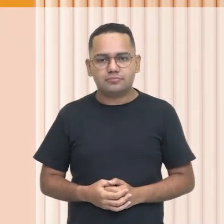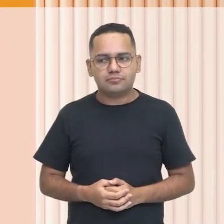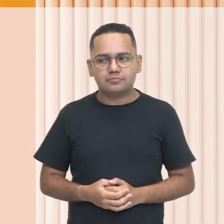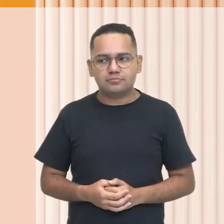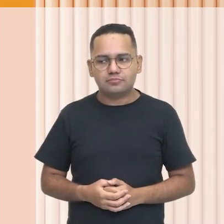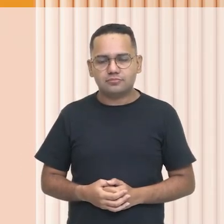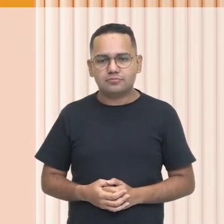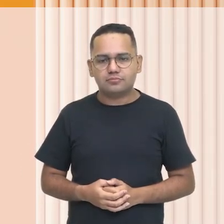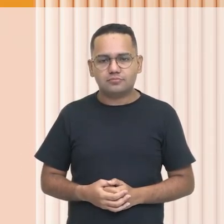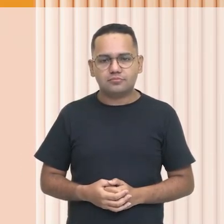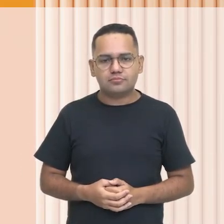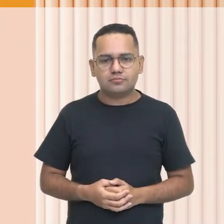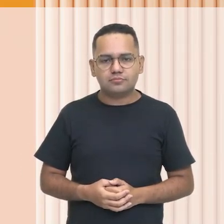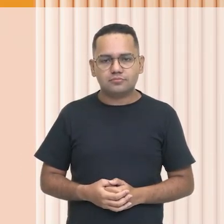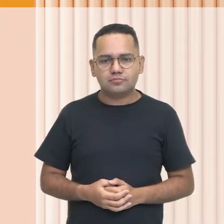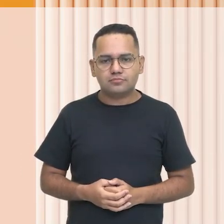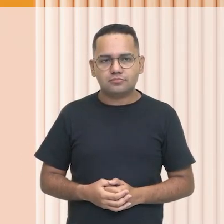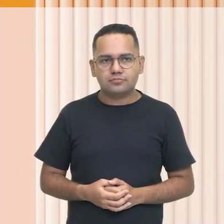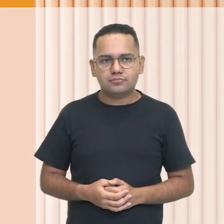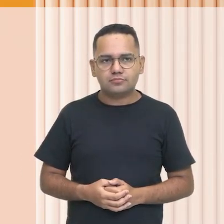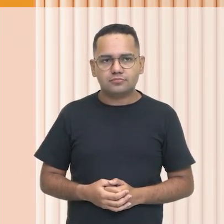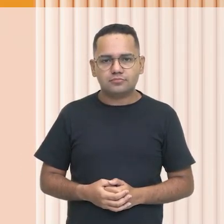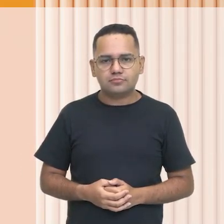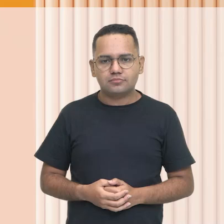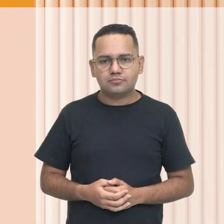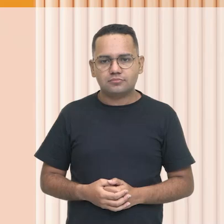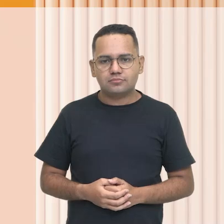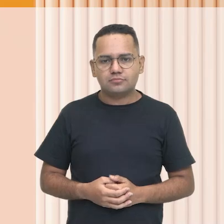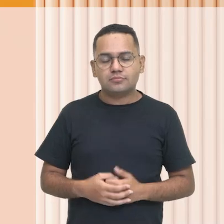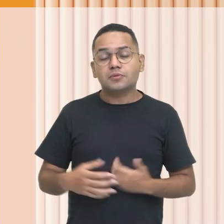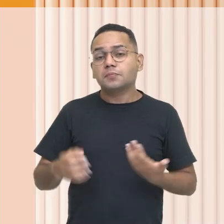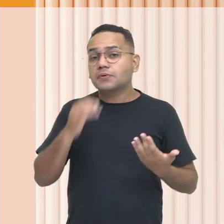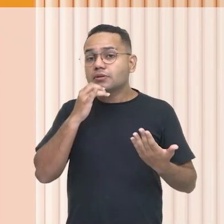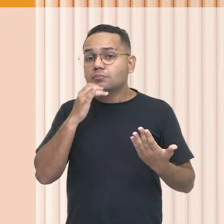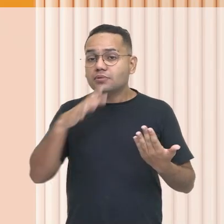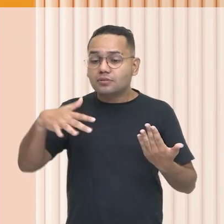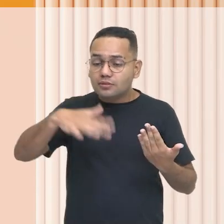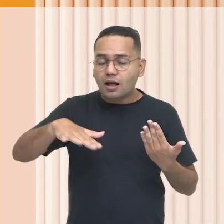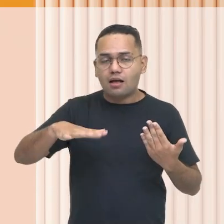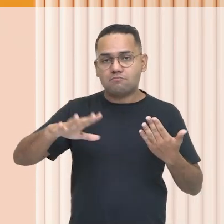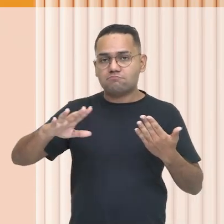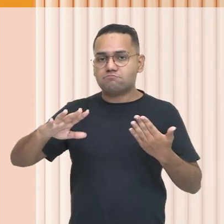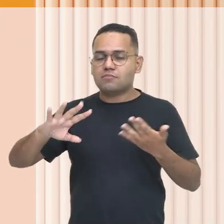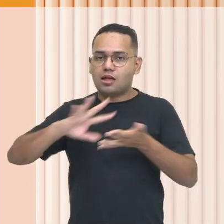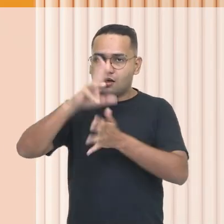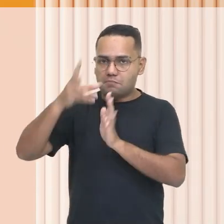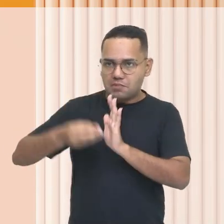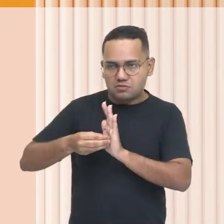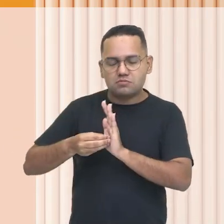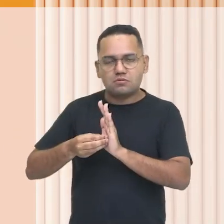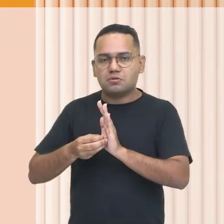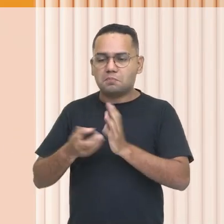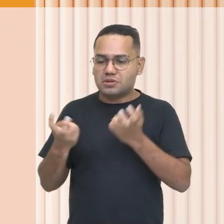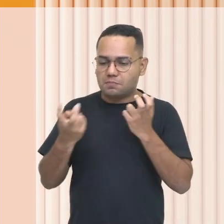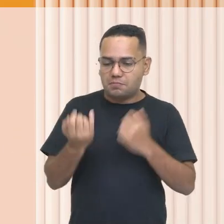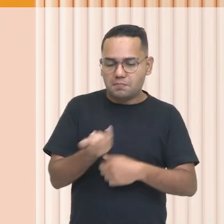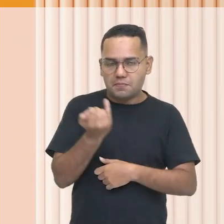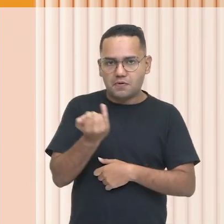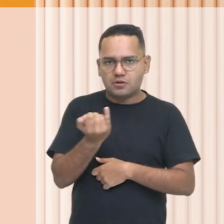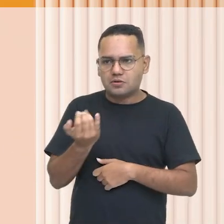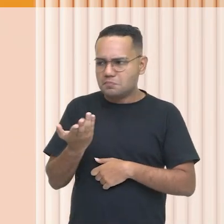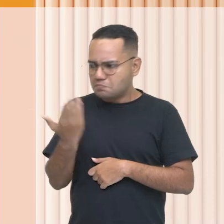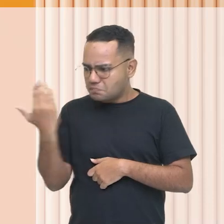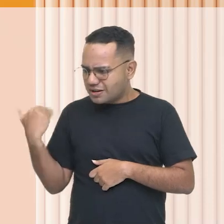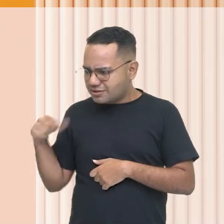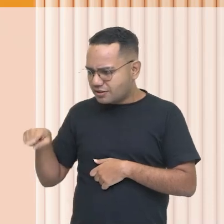nós temos essa percepção na importância dos rios. E, né, no passado não era